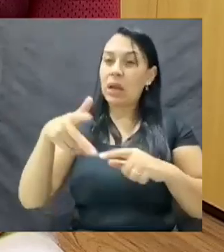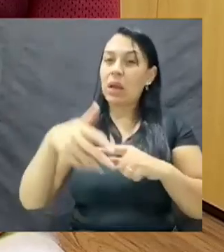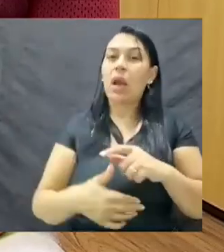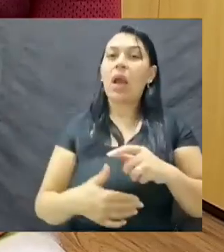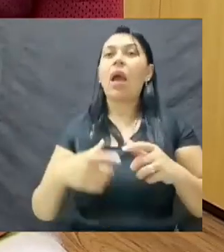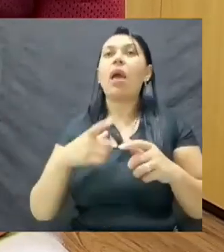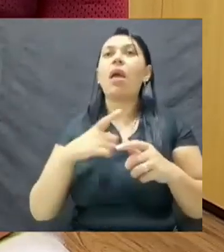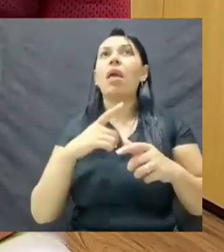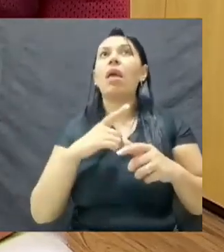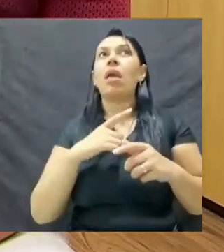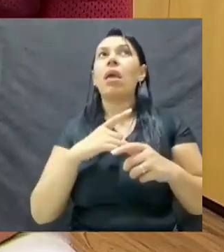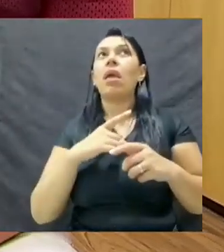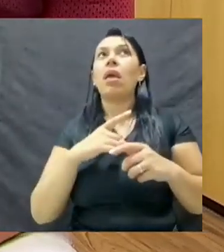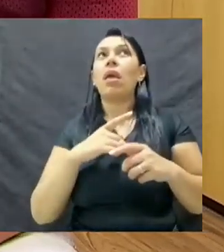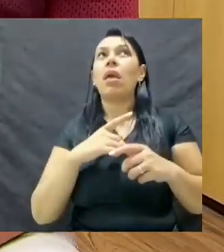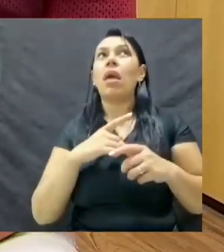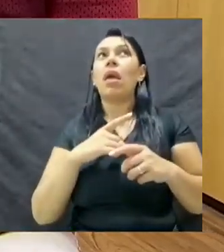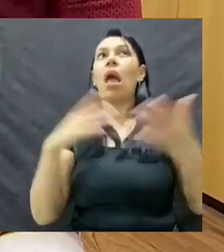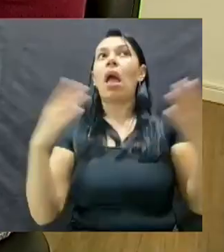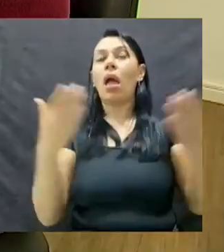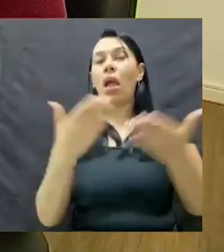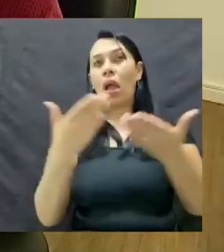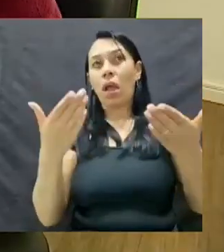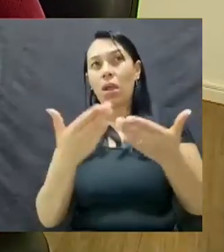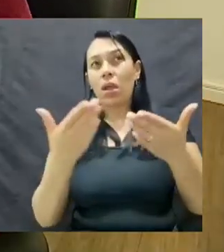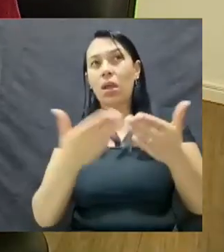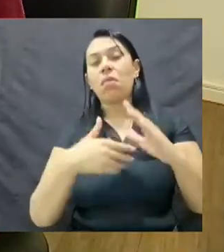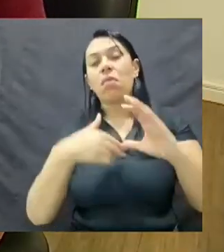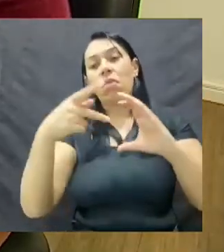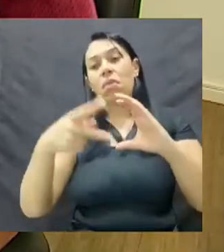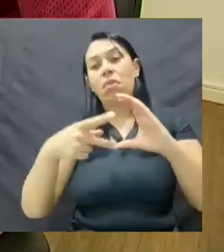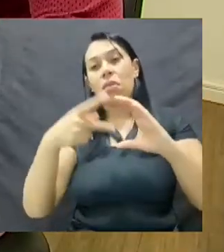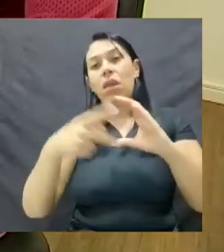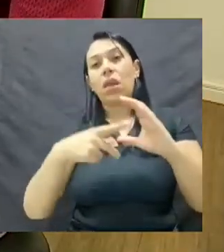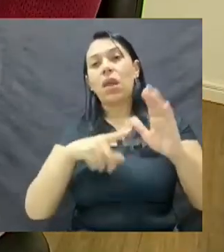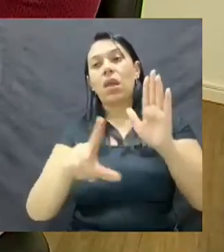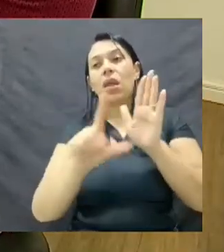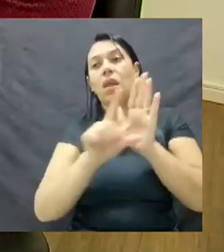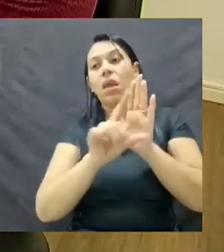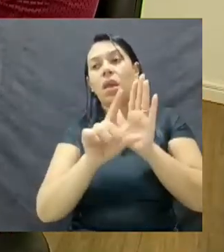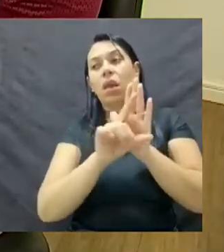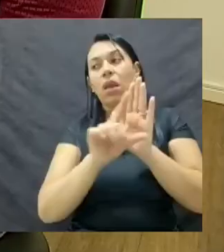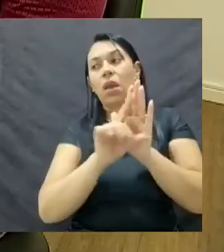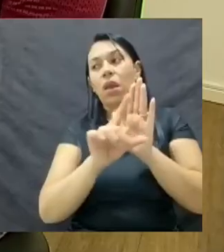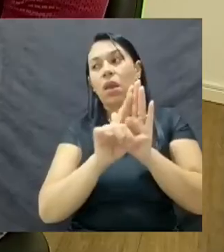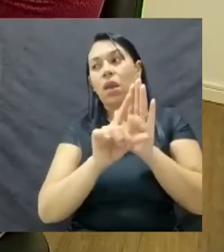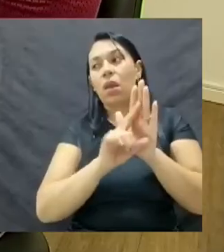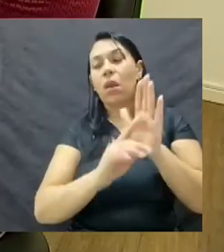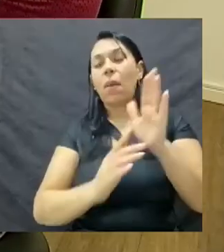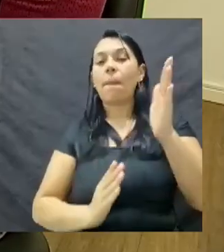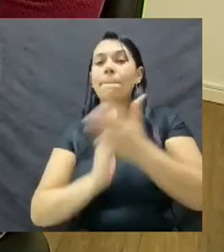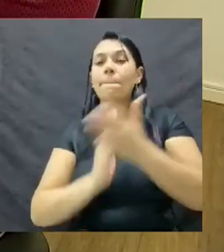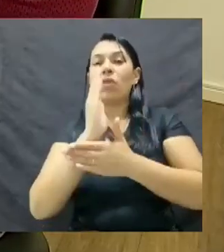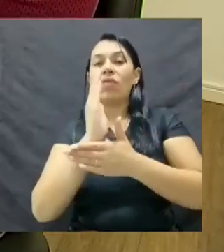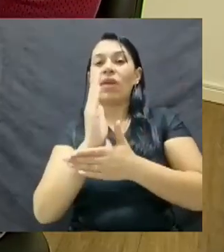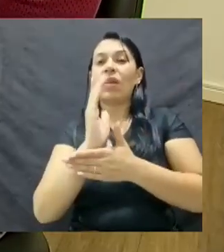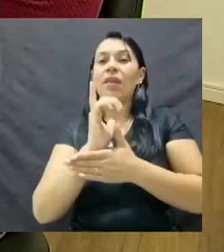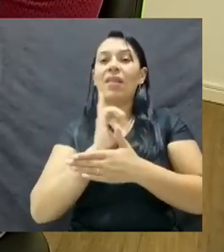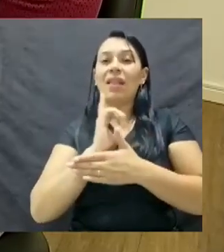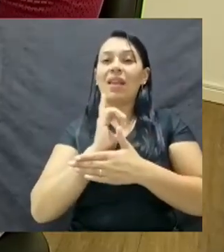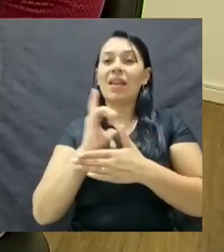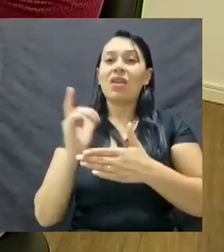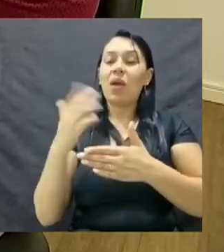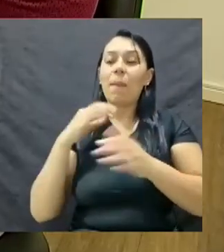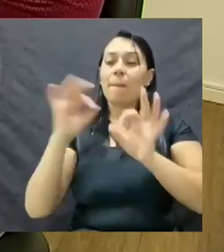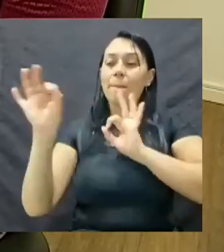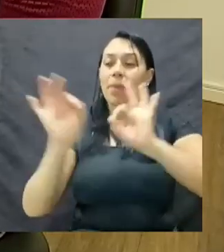Só que aqui na Câmara, sabe, desde da aprovação dela, a gente já vinha se preparando, sabe? Nós